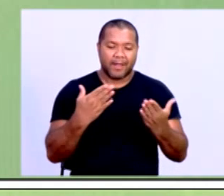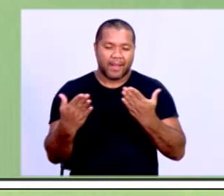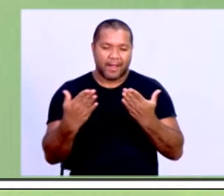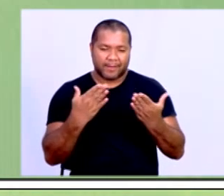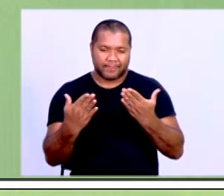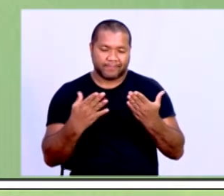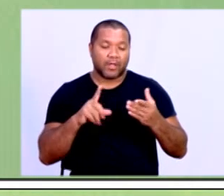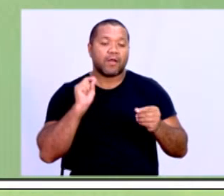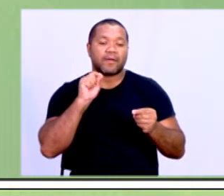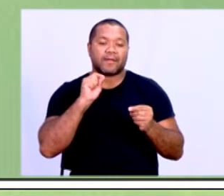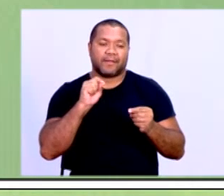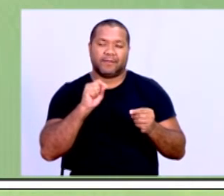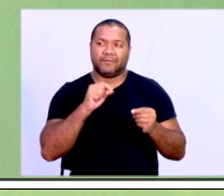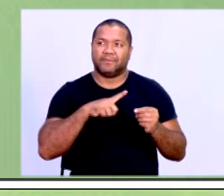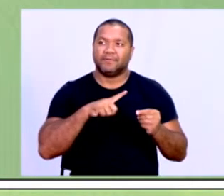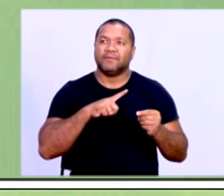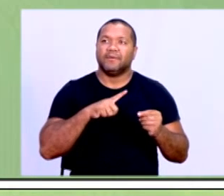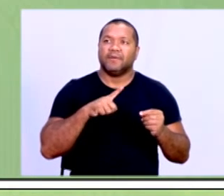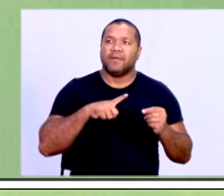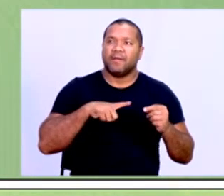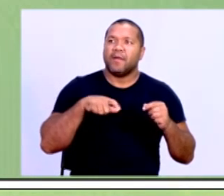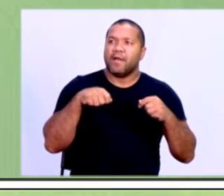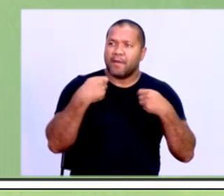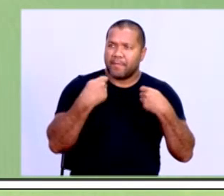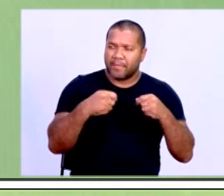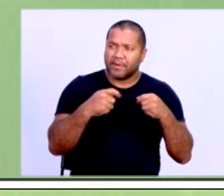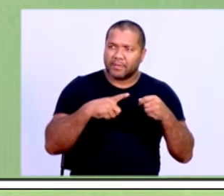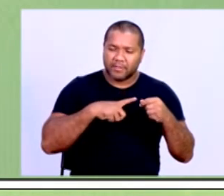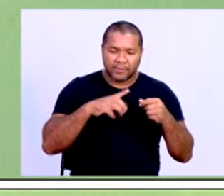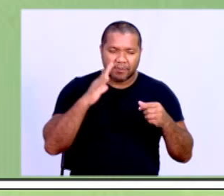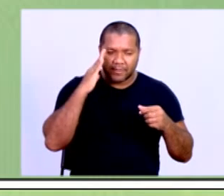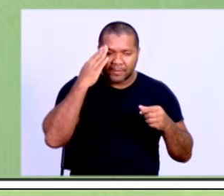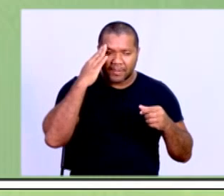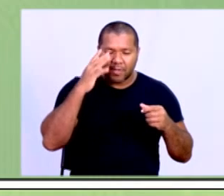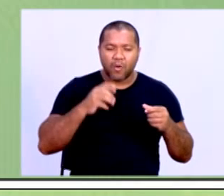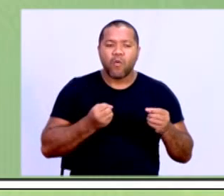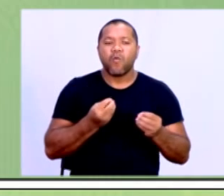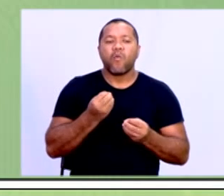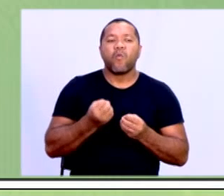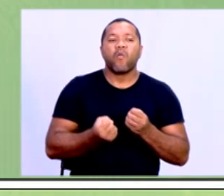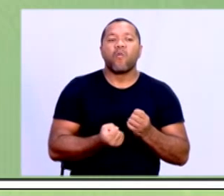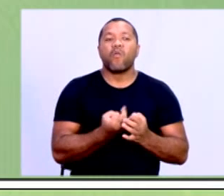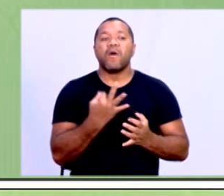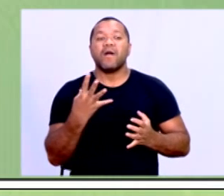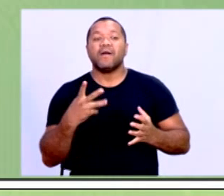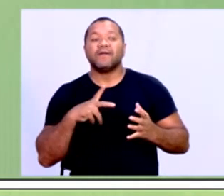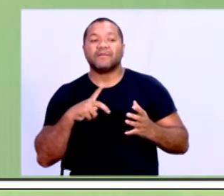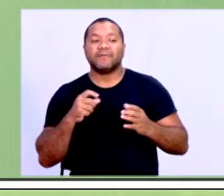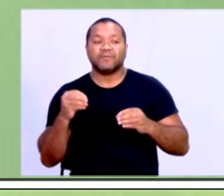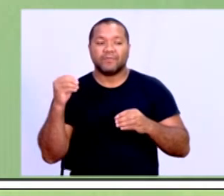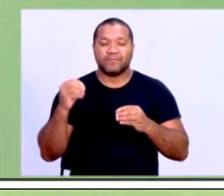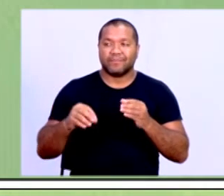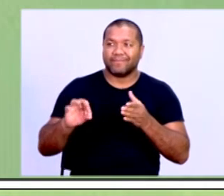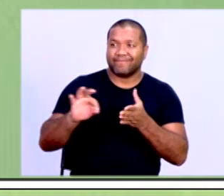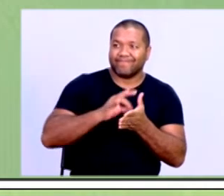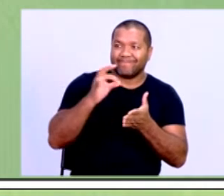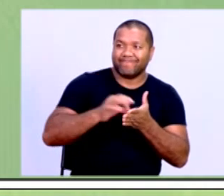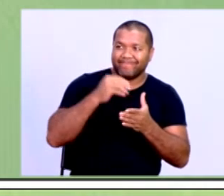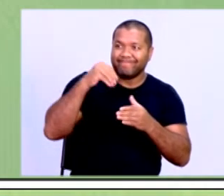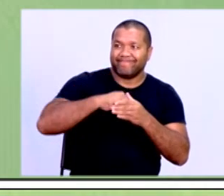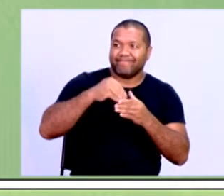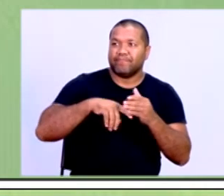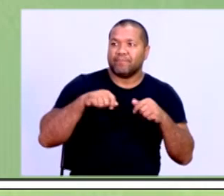Ela possui a finalidade de retratar fluxo e o conteúdo das informações utilizadas